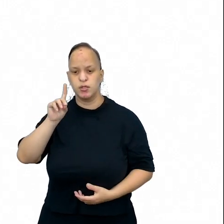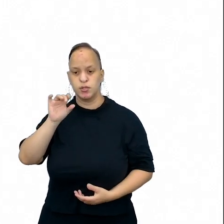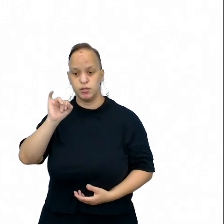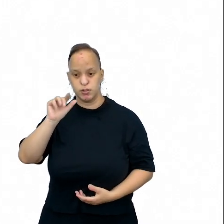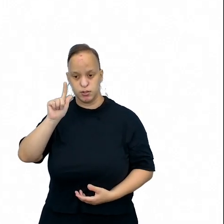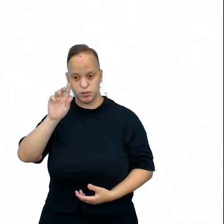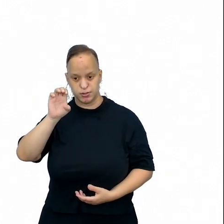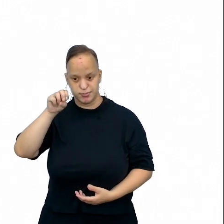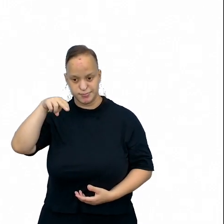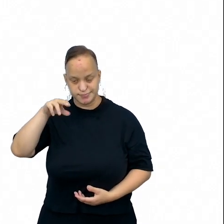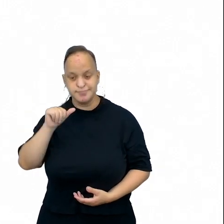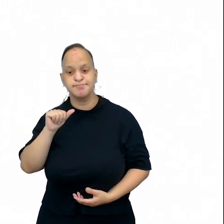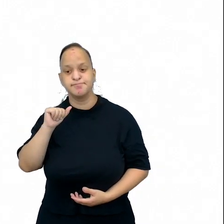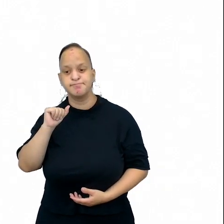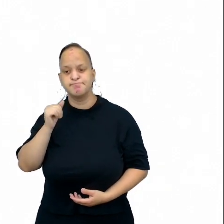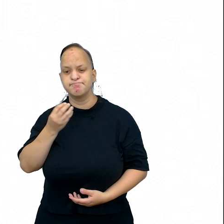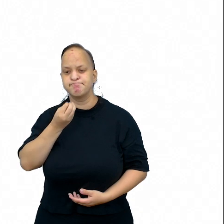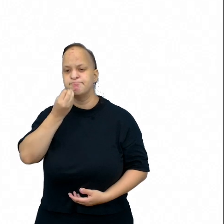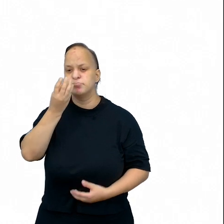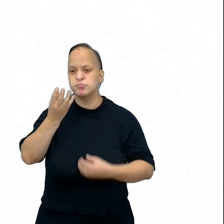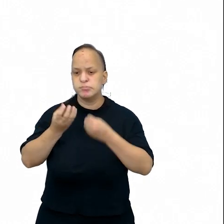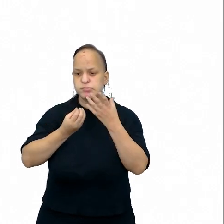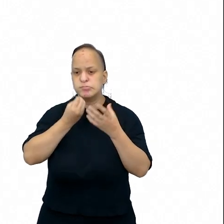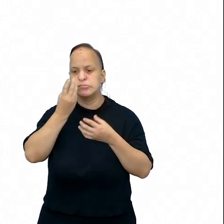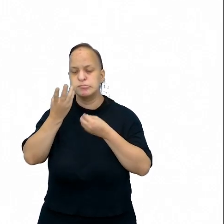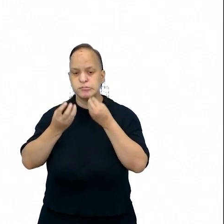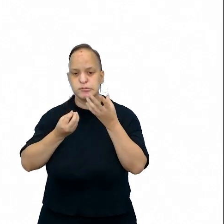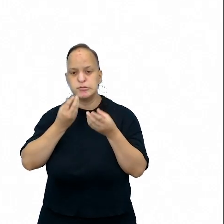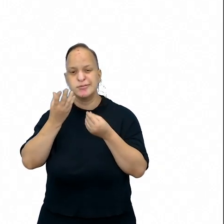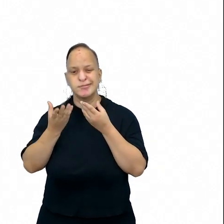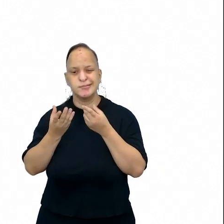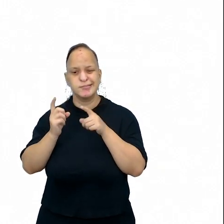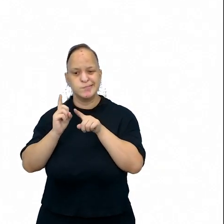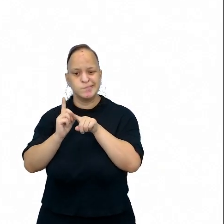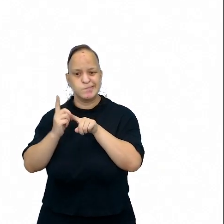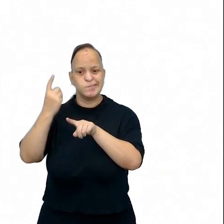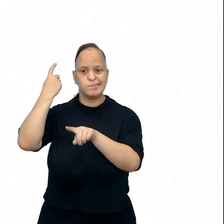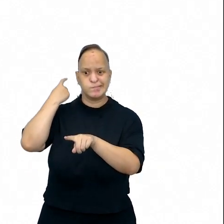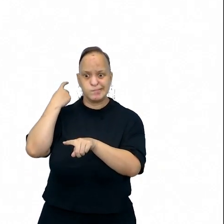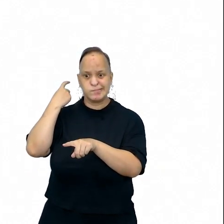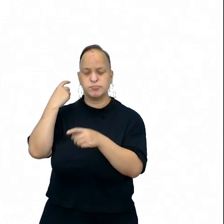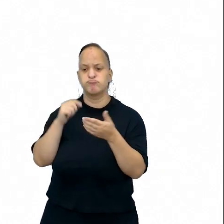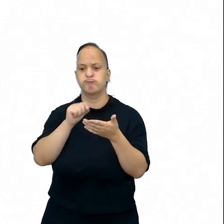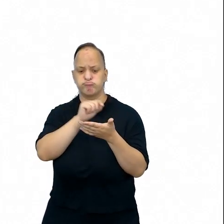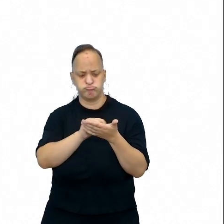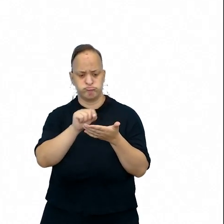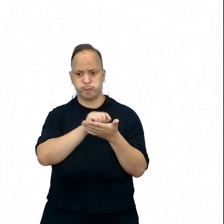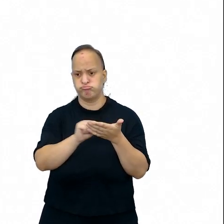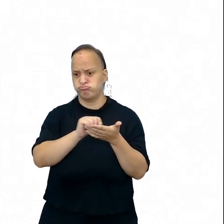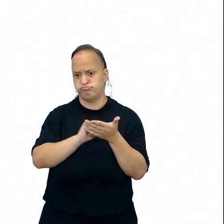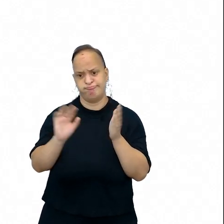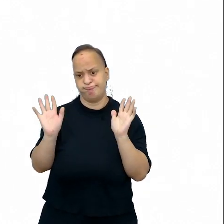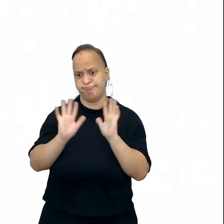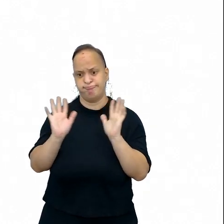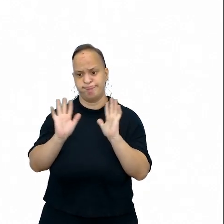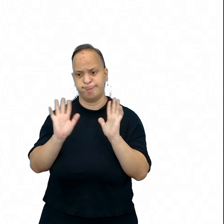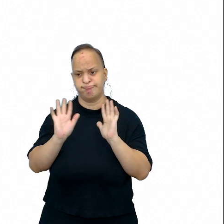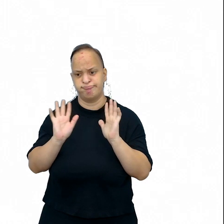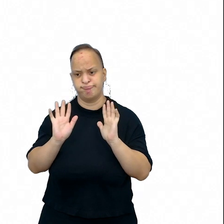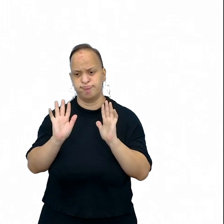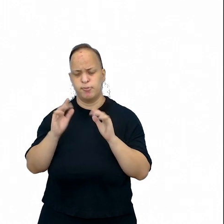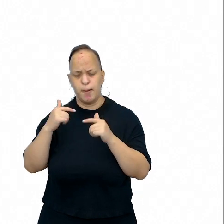que, basicamente, inicialmente, os índios não escreviam, né, então, essa passar, né,